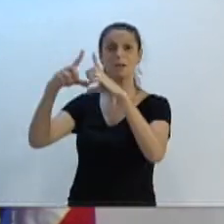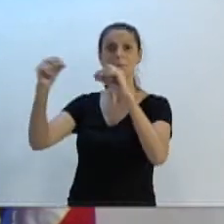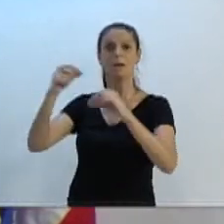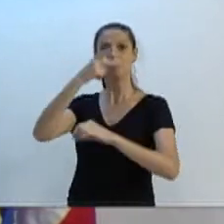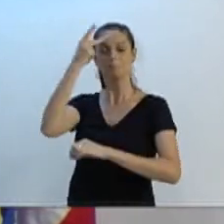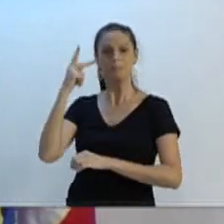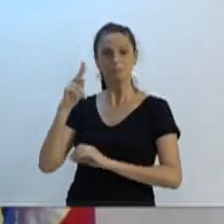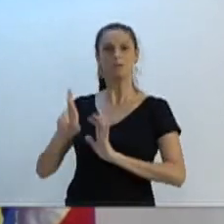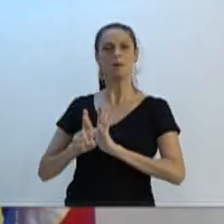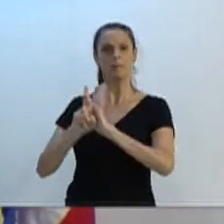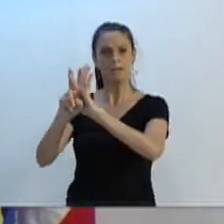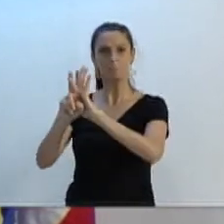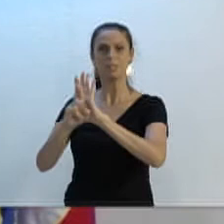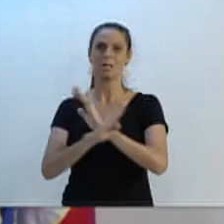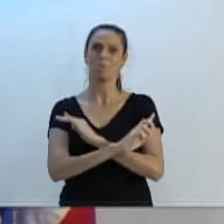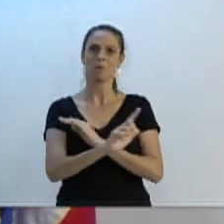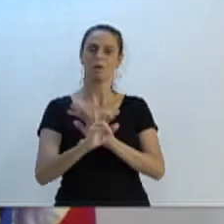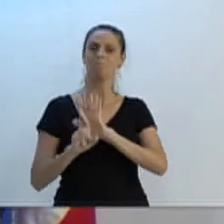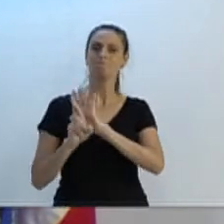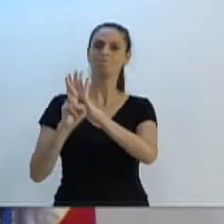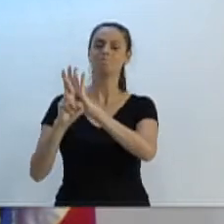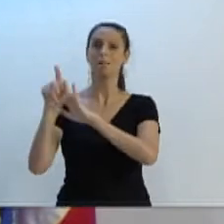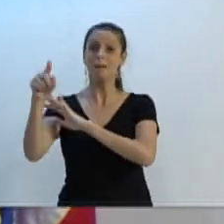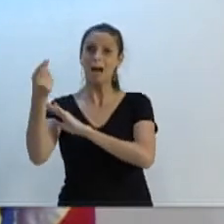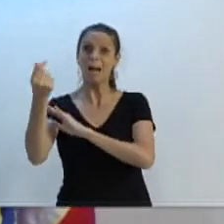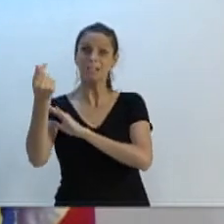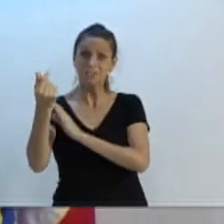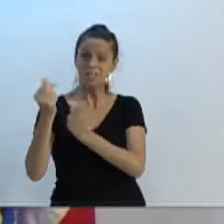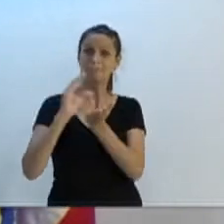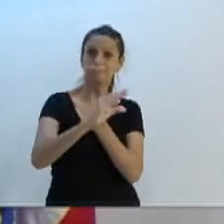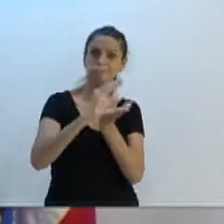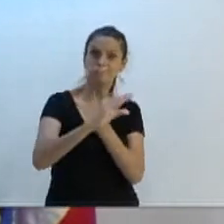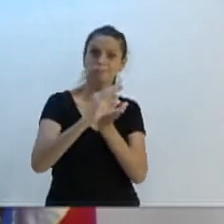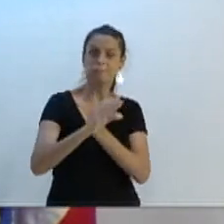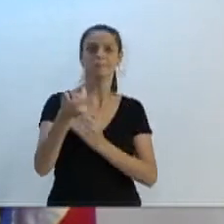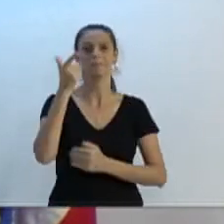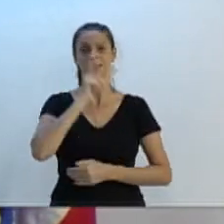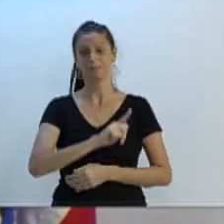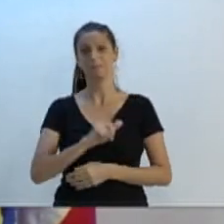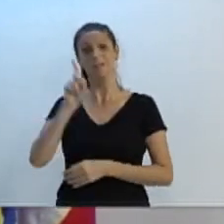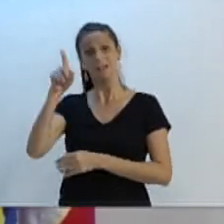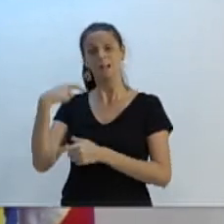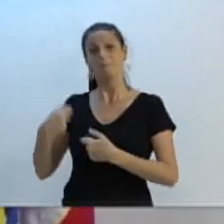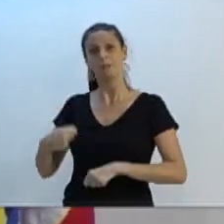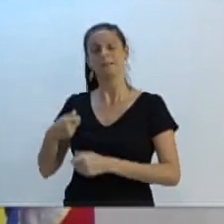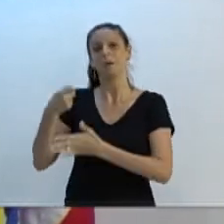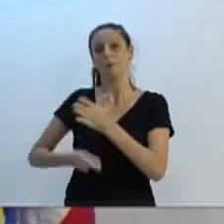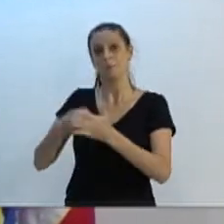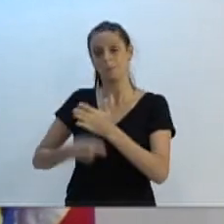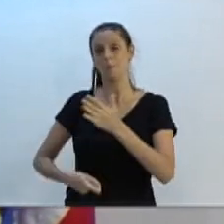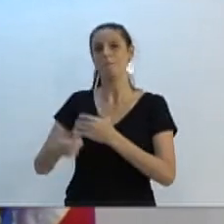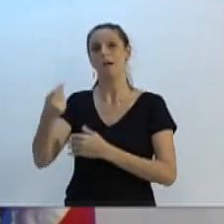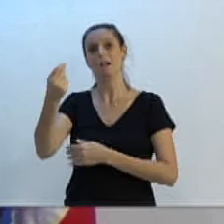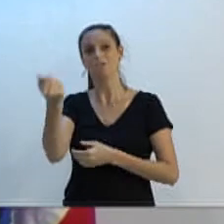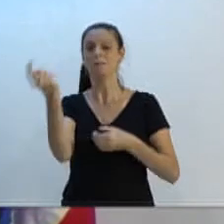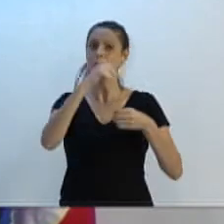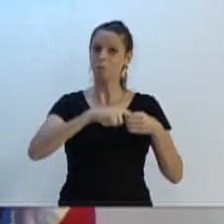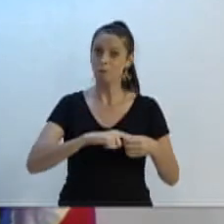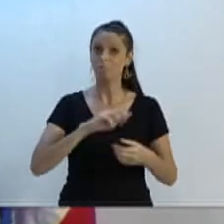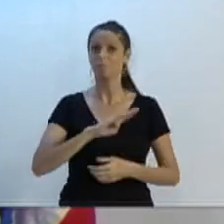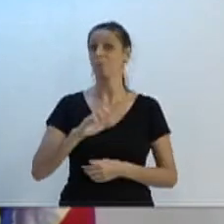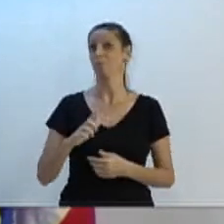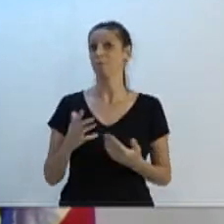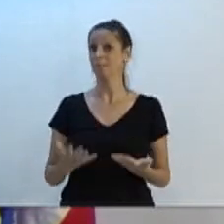que é onde a maioria dos recursos estão e que precisa ter sim essa cobrança para que esses recursos retornem